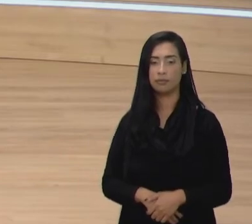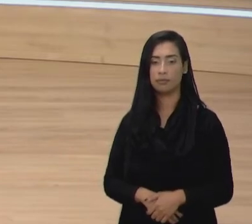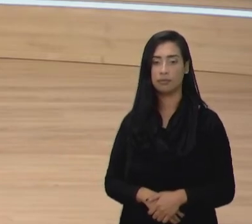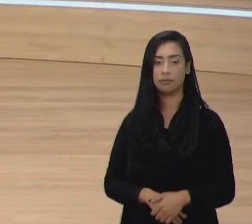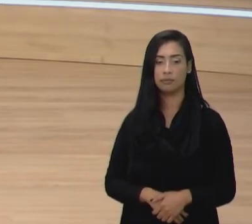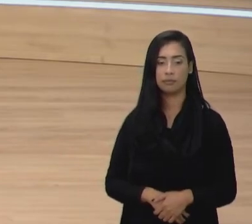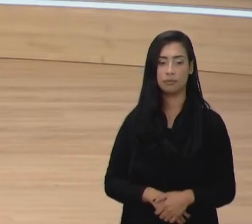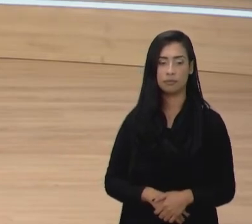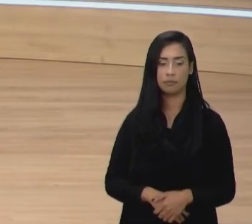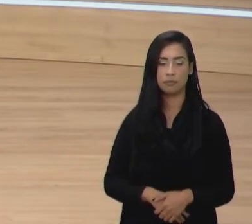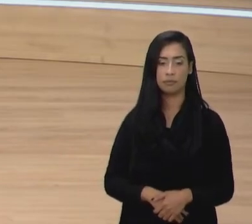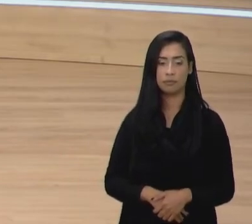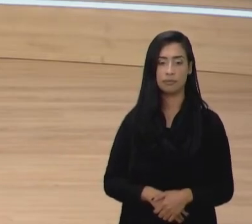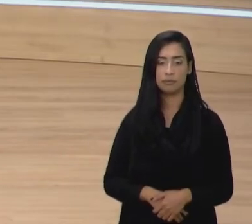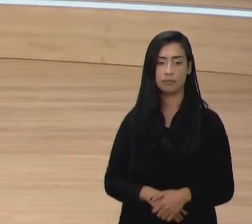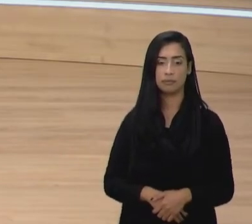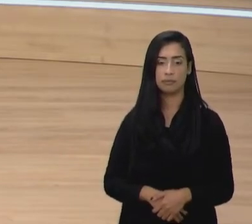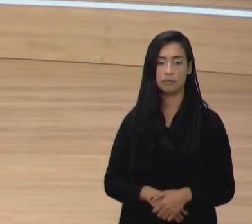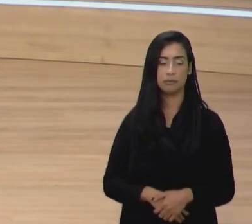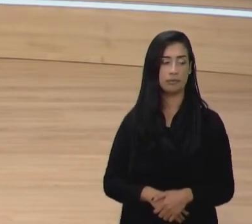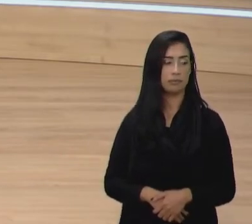1, 2, 3, 5, 6, 7. Agora, 1, 2, levanta a mão no